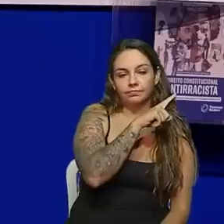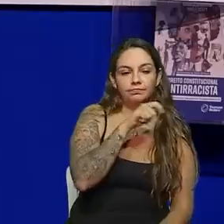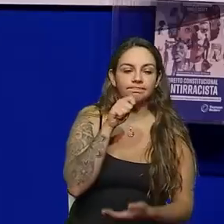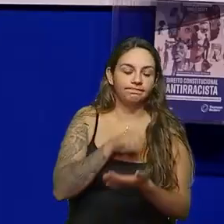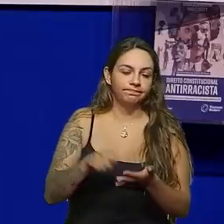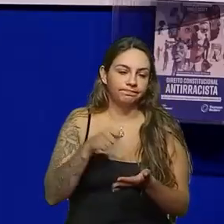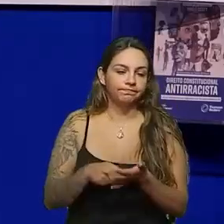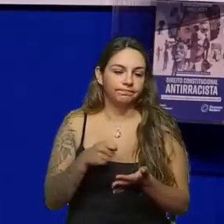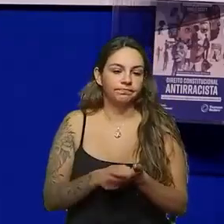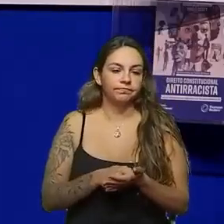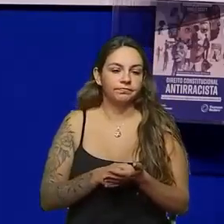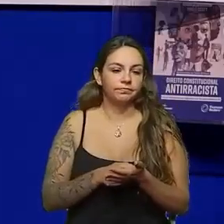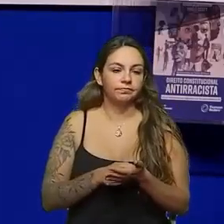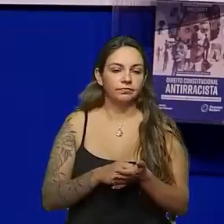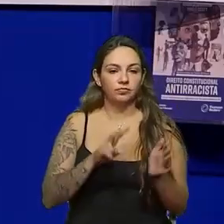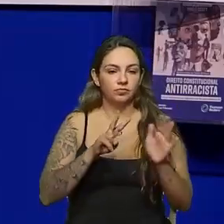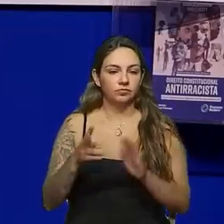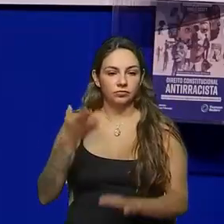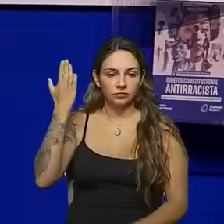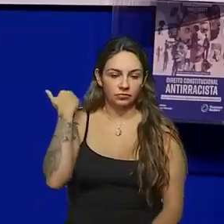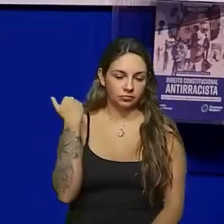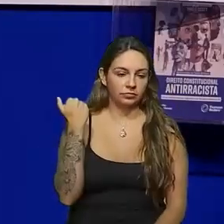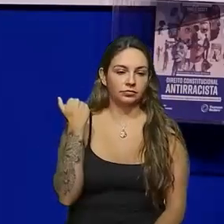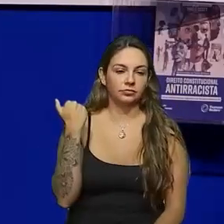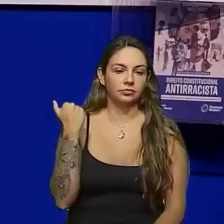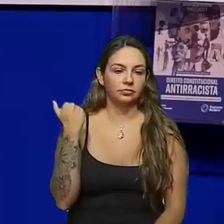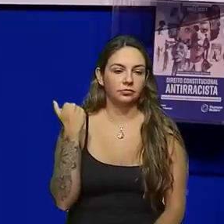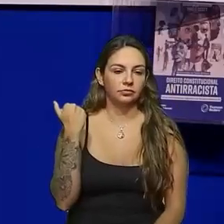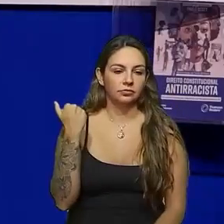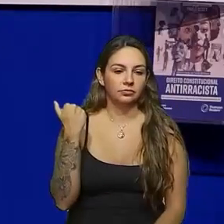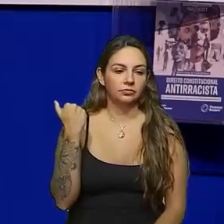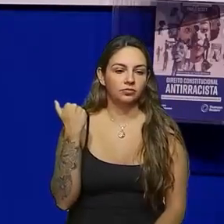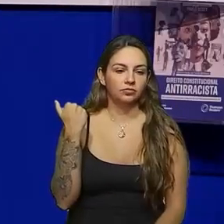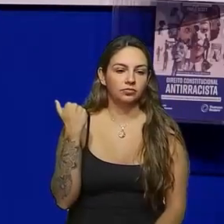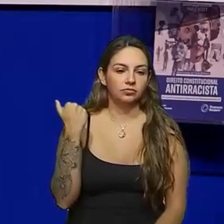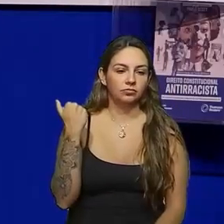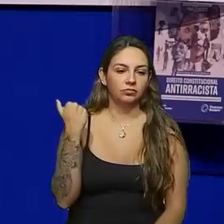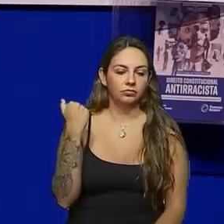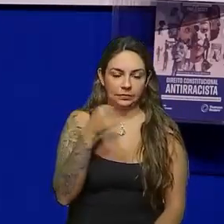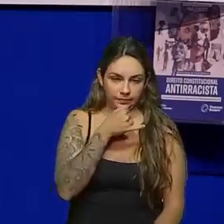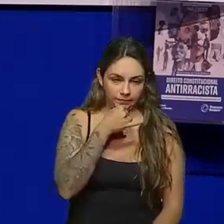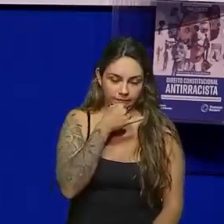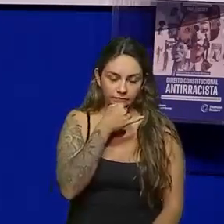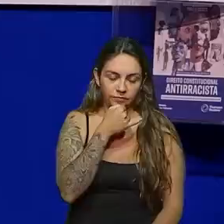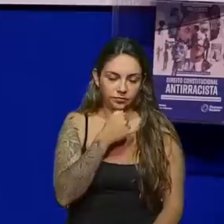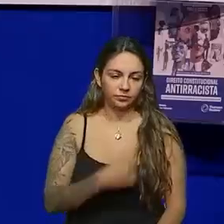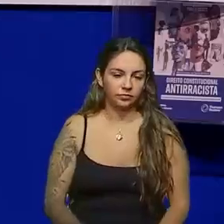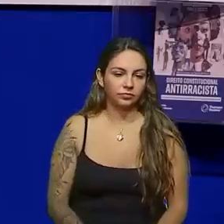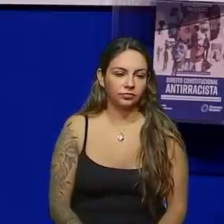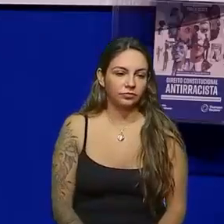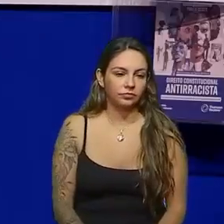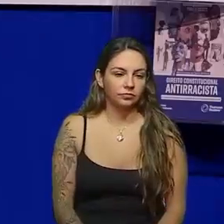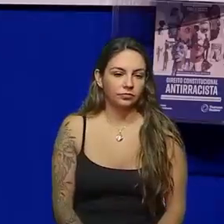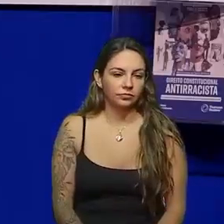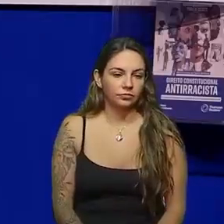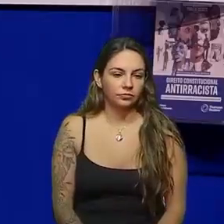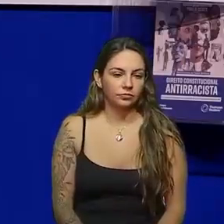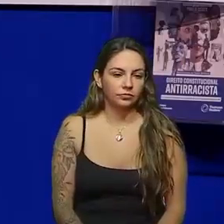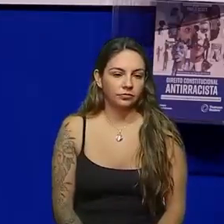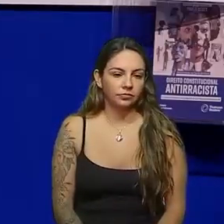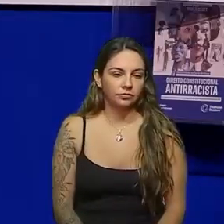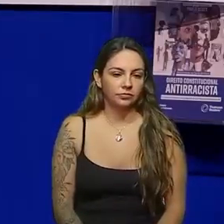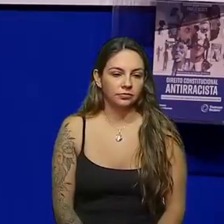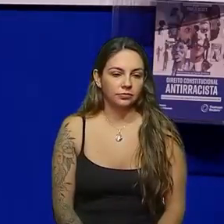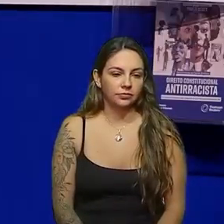de escrever. Na semana passada, vou dar um exemplo e encerro por aqui.